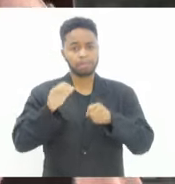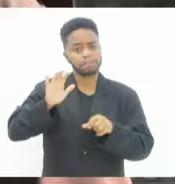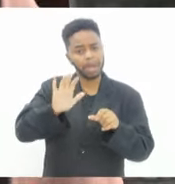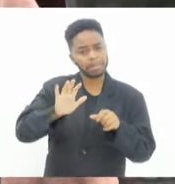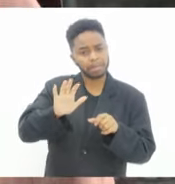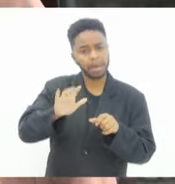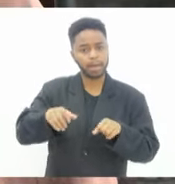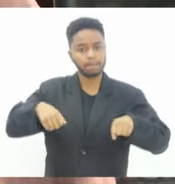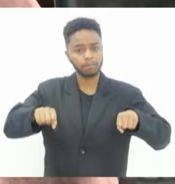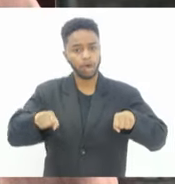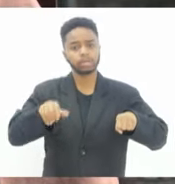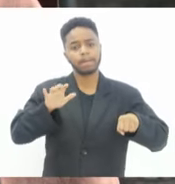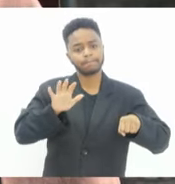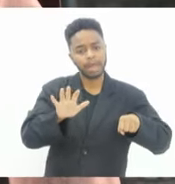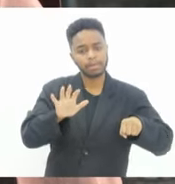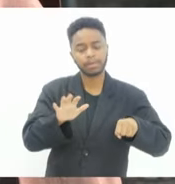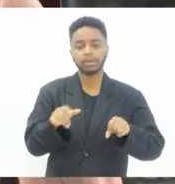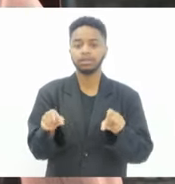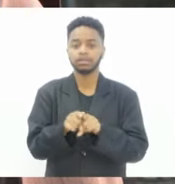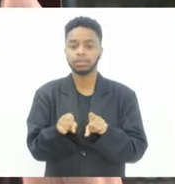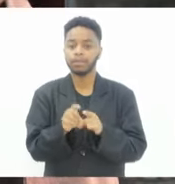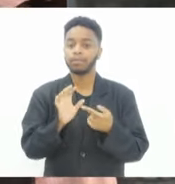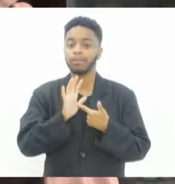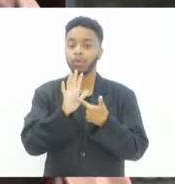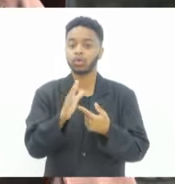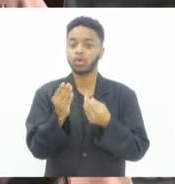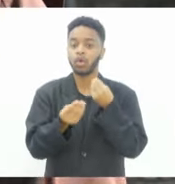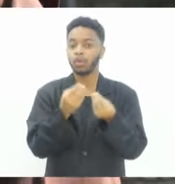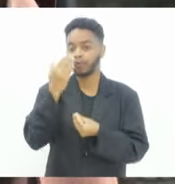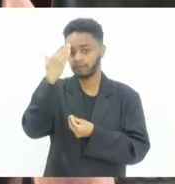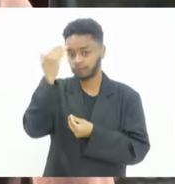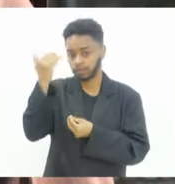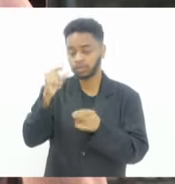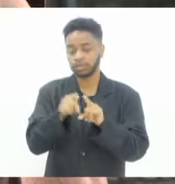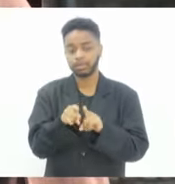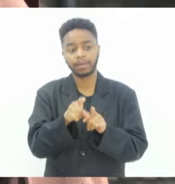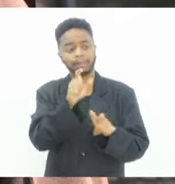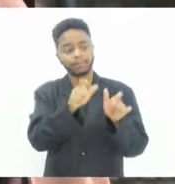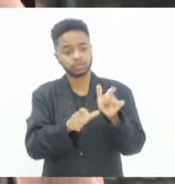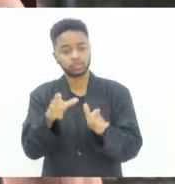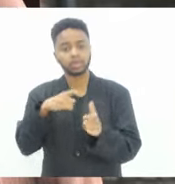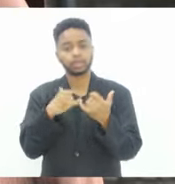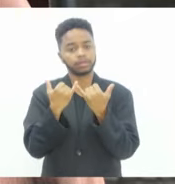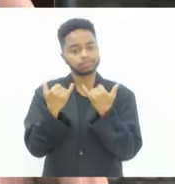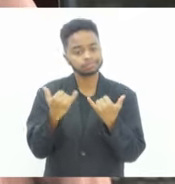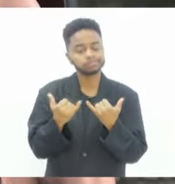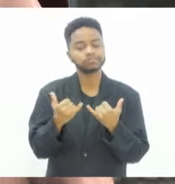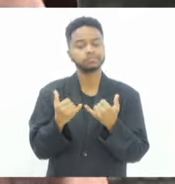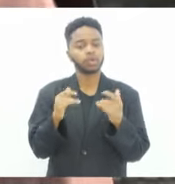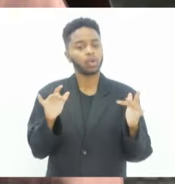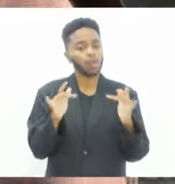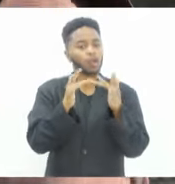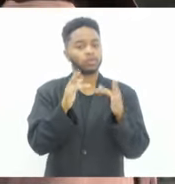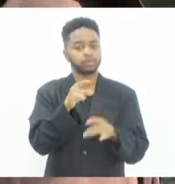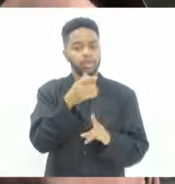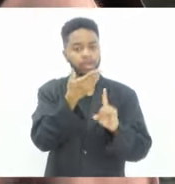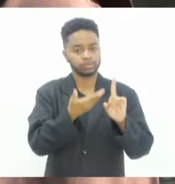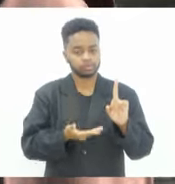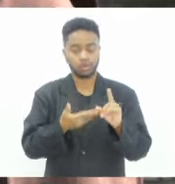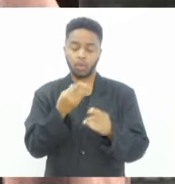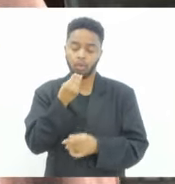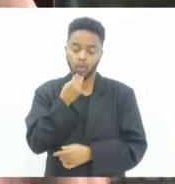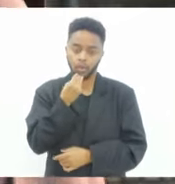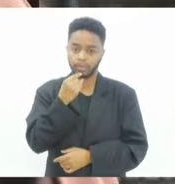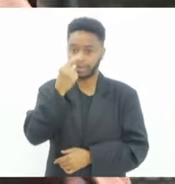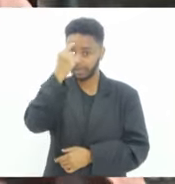motoqueiros buzinam. Isso mostra a popularidade e a proximidade que as pessoas sentem em relação a Santo Antônio. É claro que